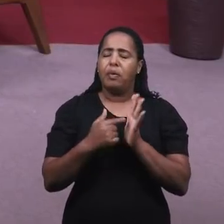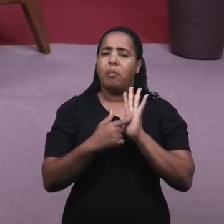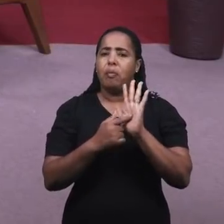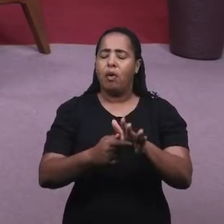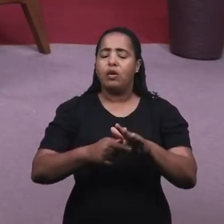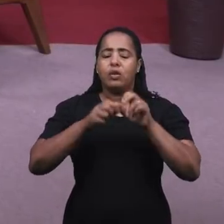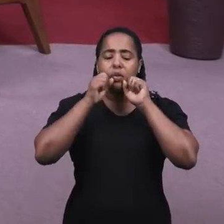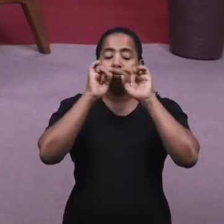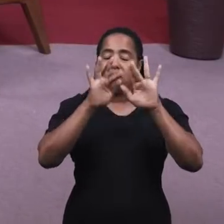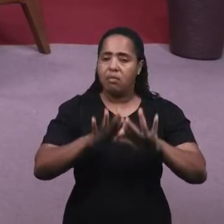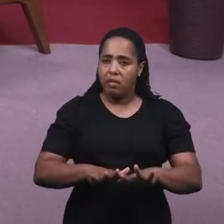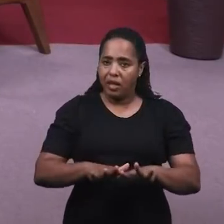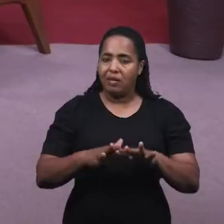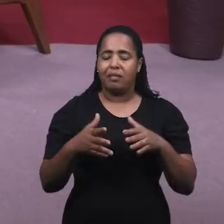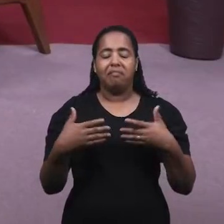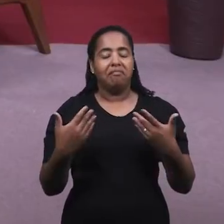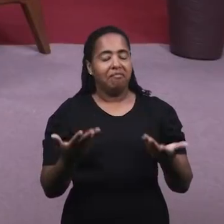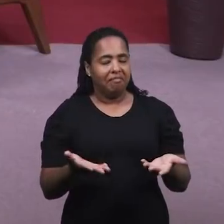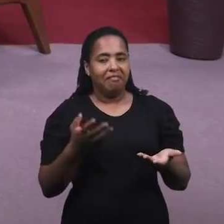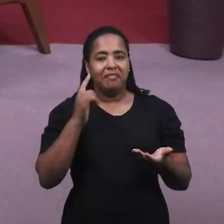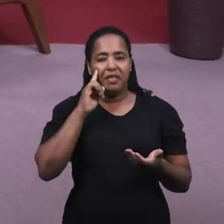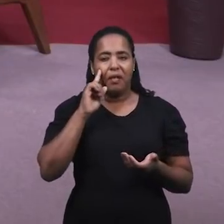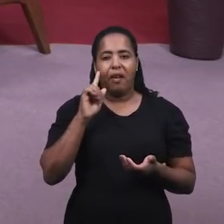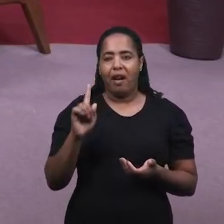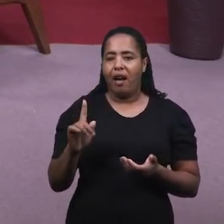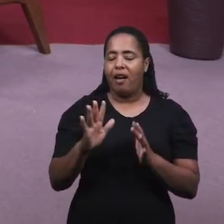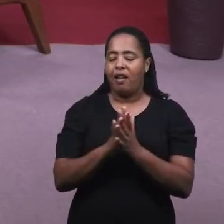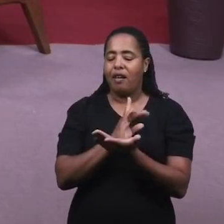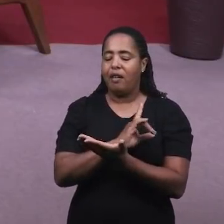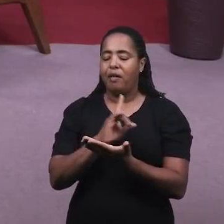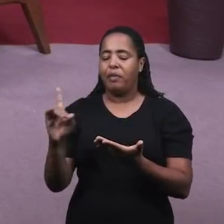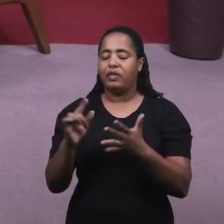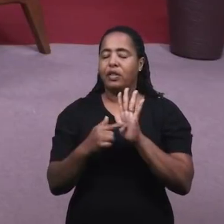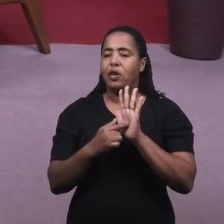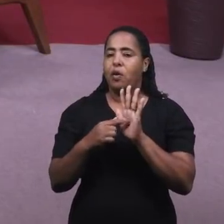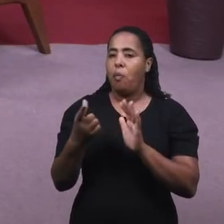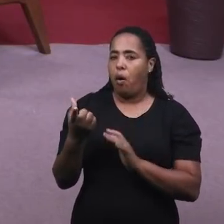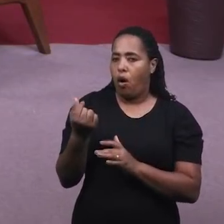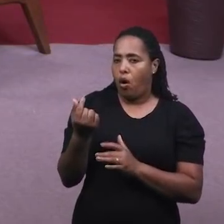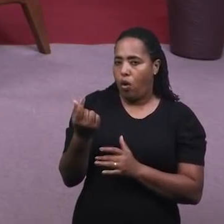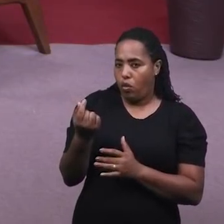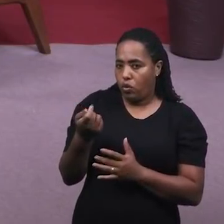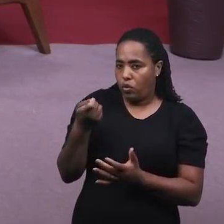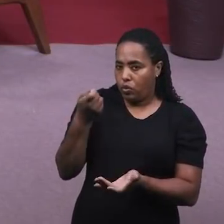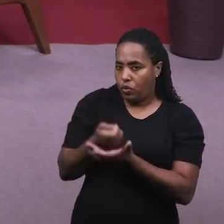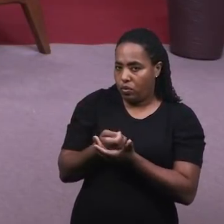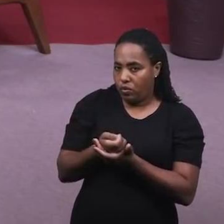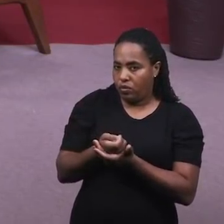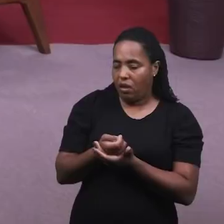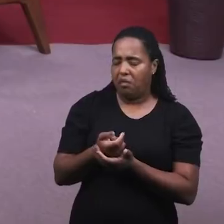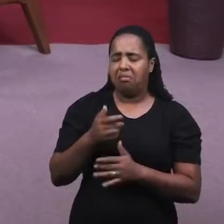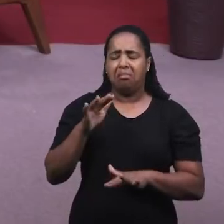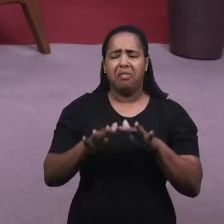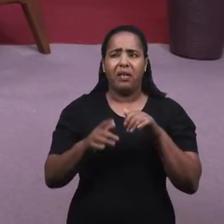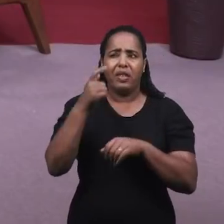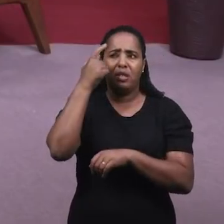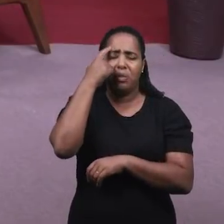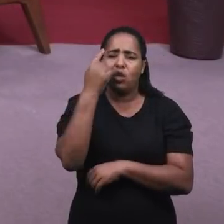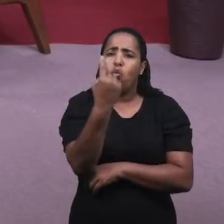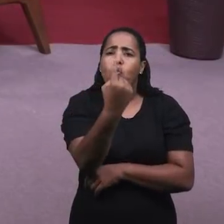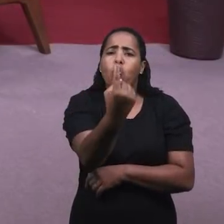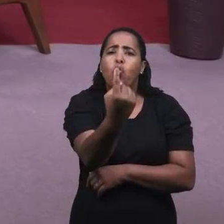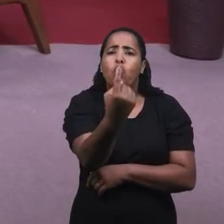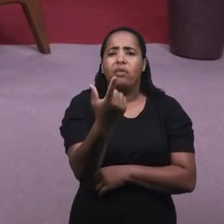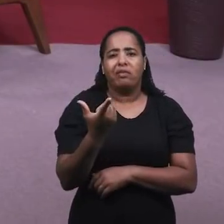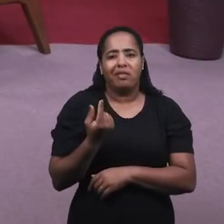aspecto. coisa. Vamos ver o que a Bíblia fala sobre este preço, né? Alguém pode até pensar um